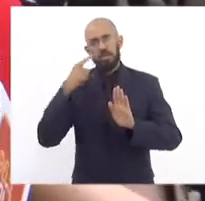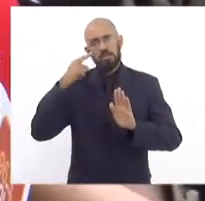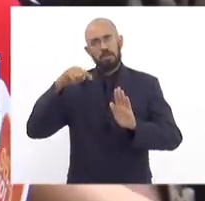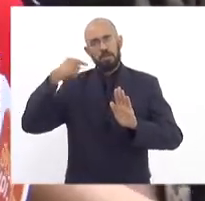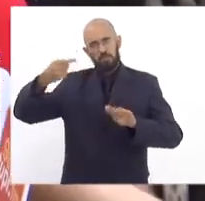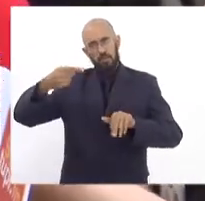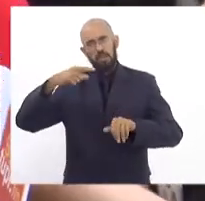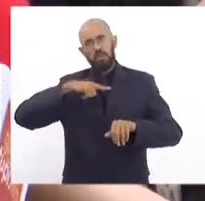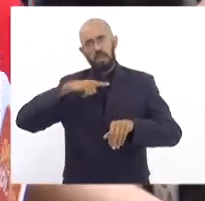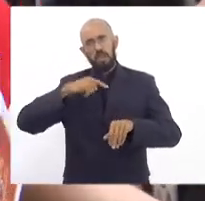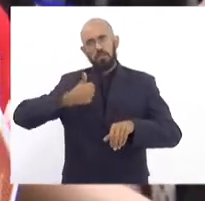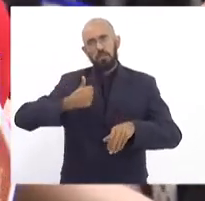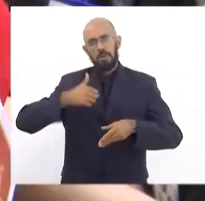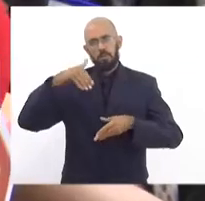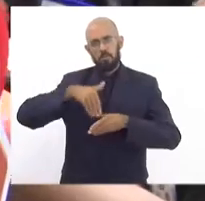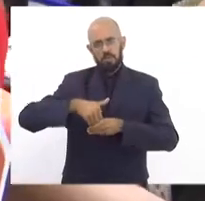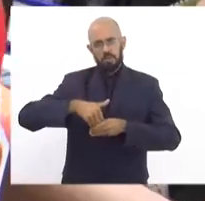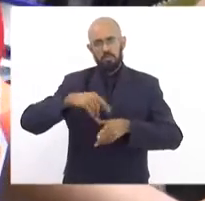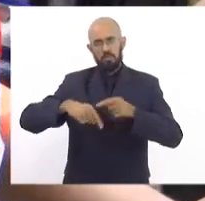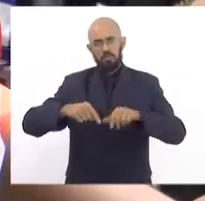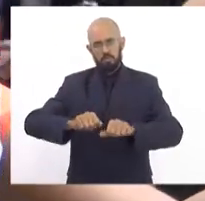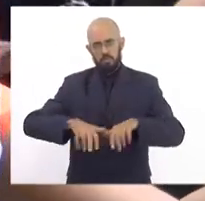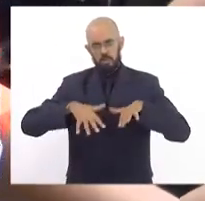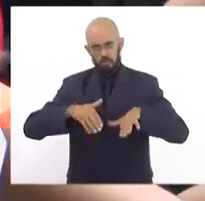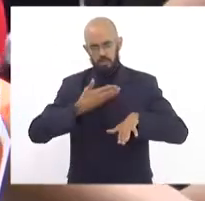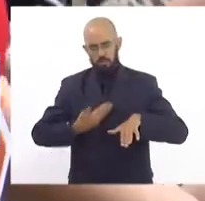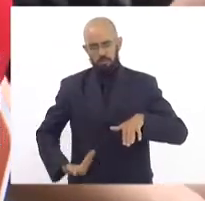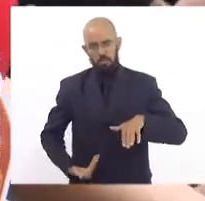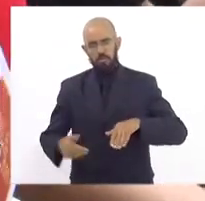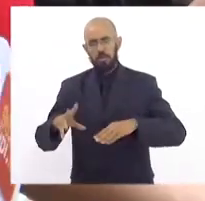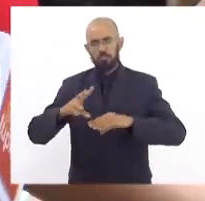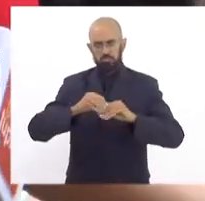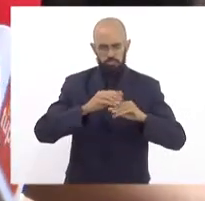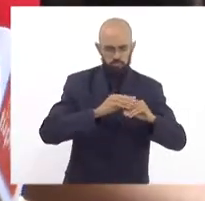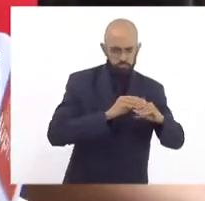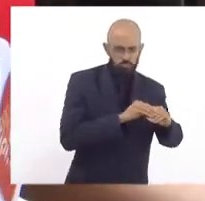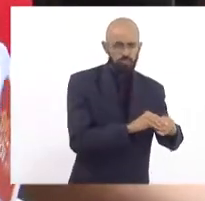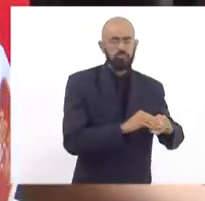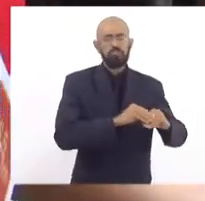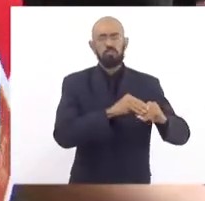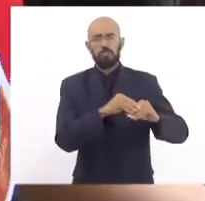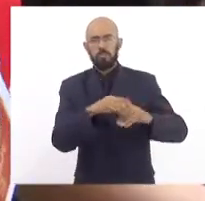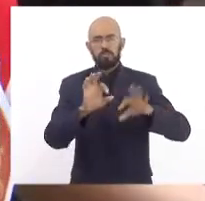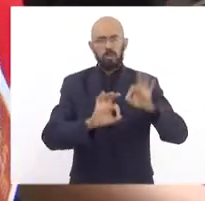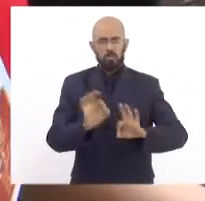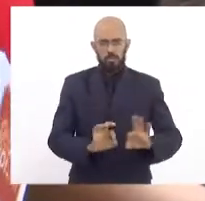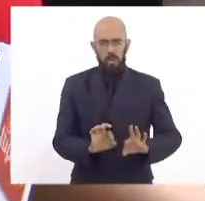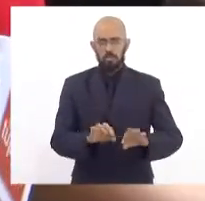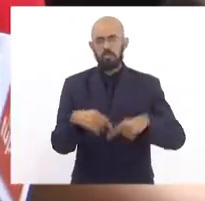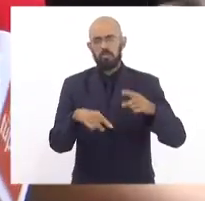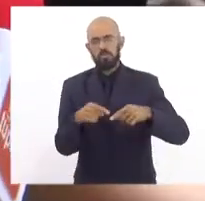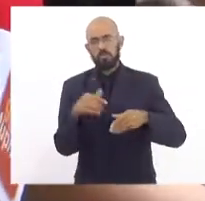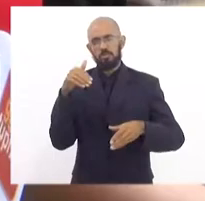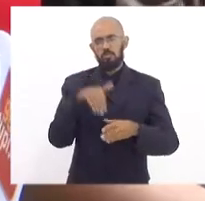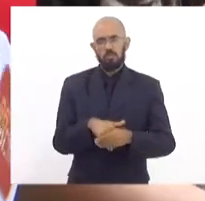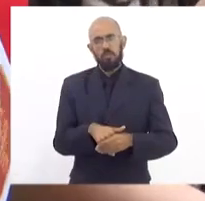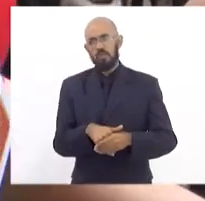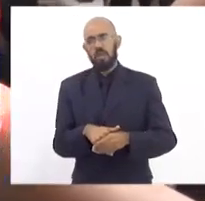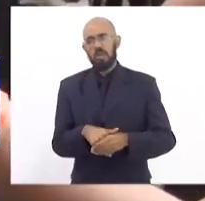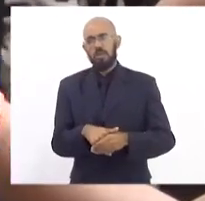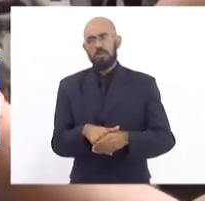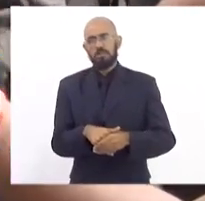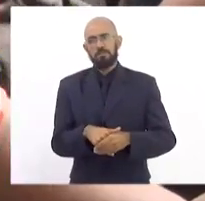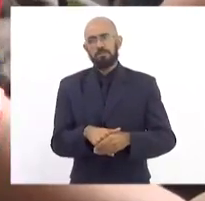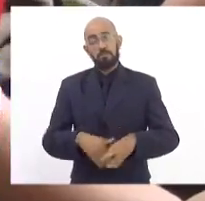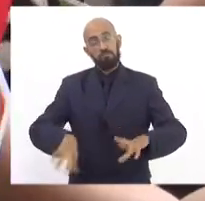primeira votação. Depois vamos realizar uma audiência pública, mais contribuição para o plano, e aí vamos votar